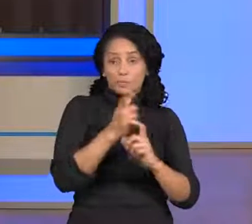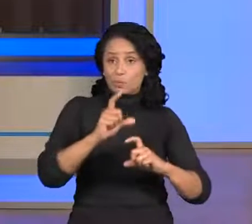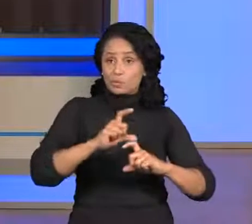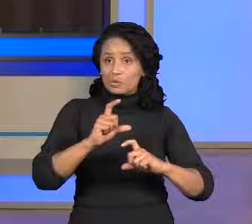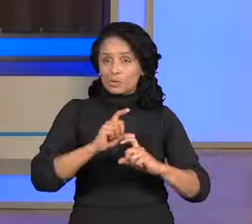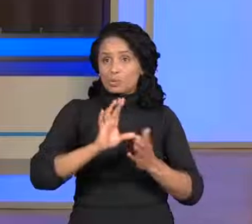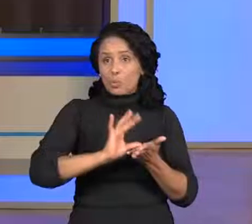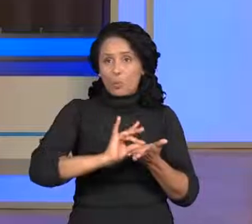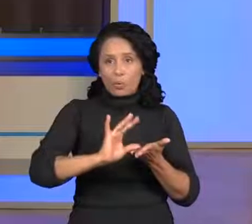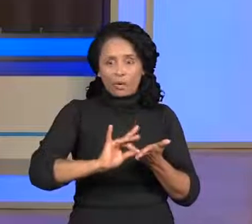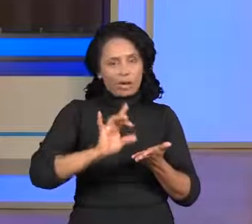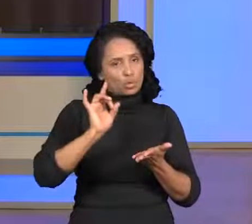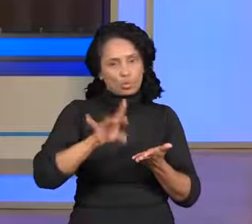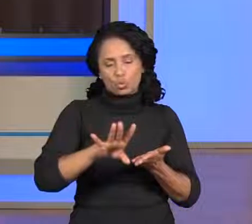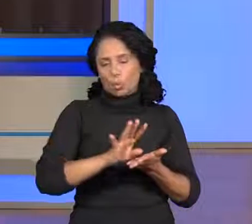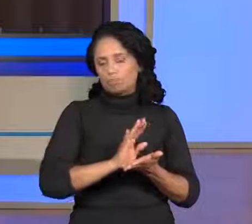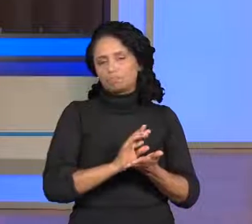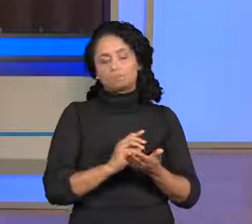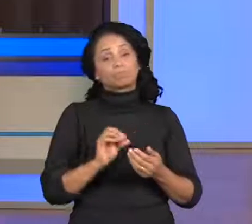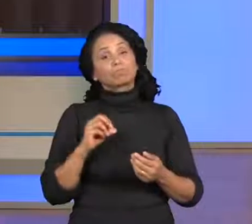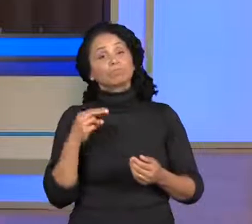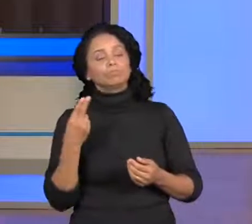só com...